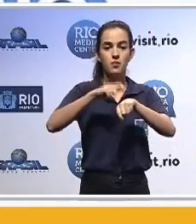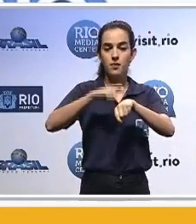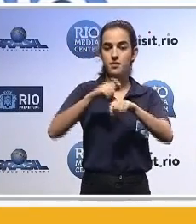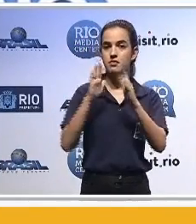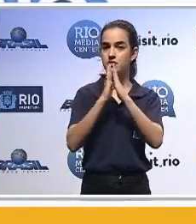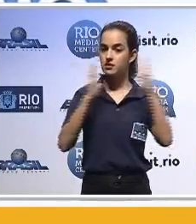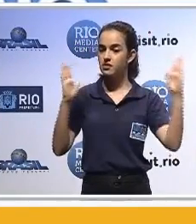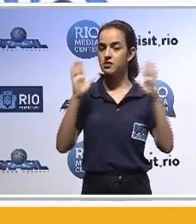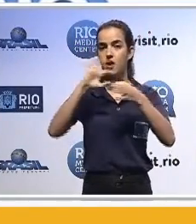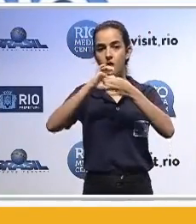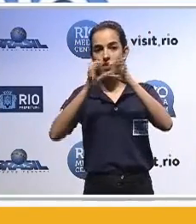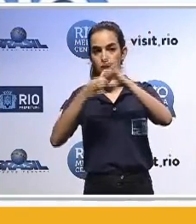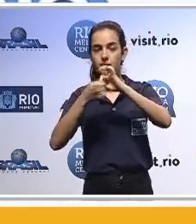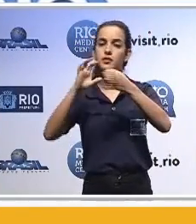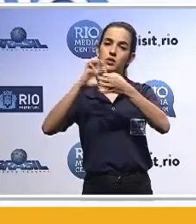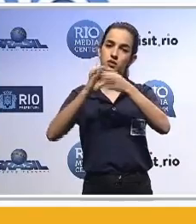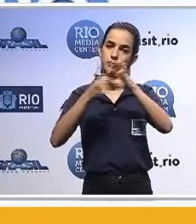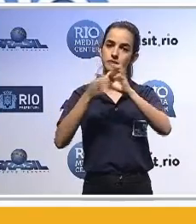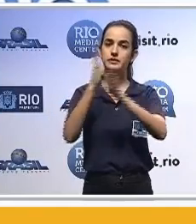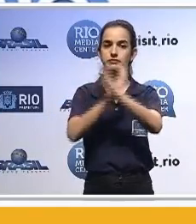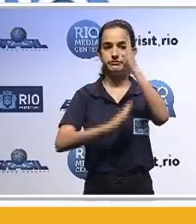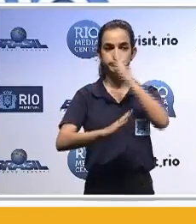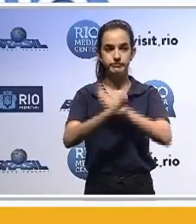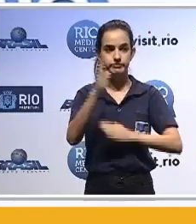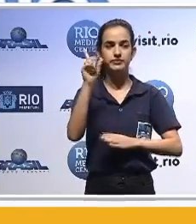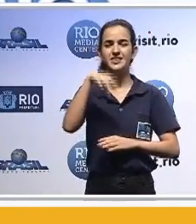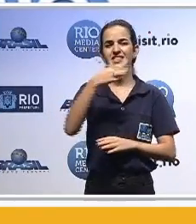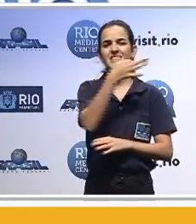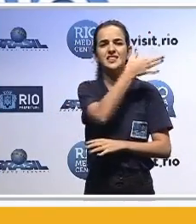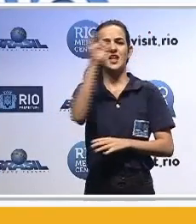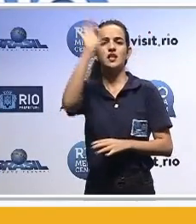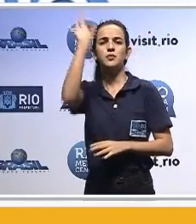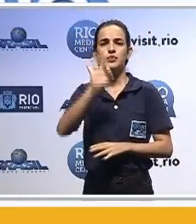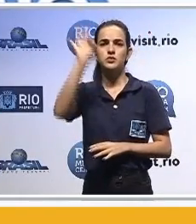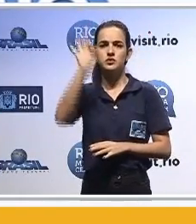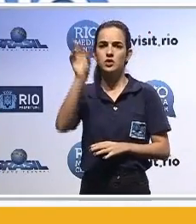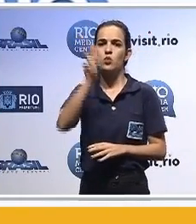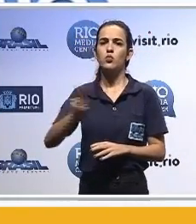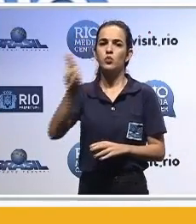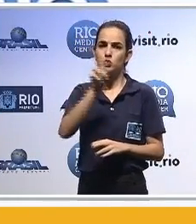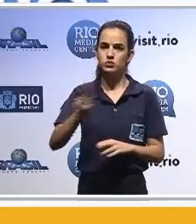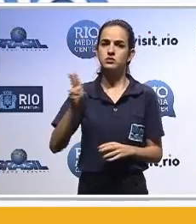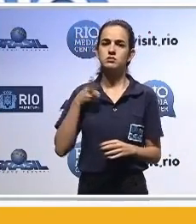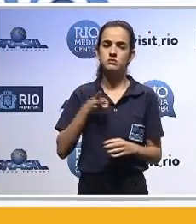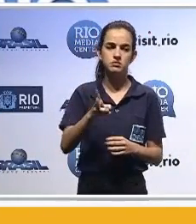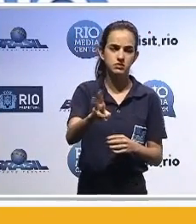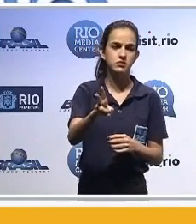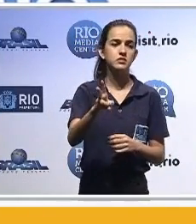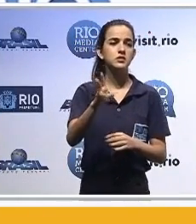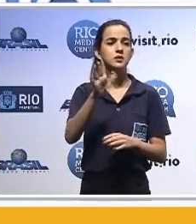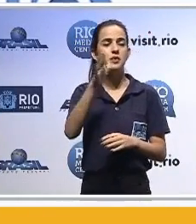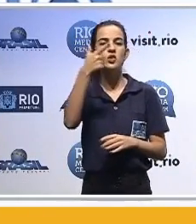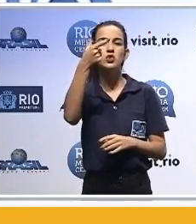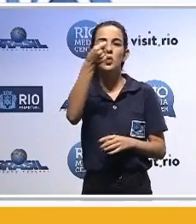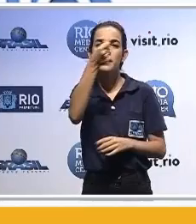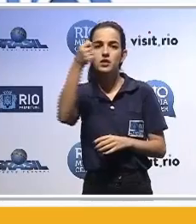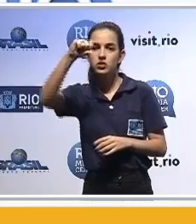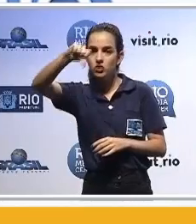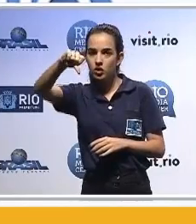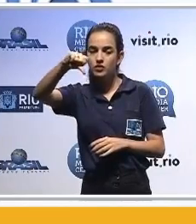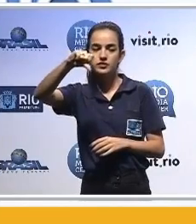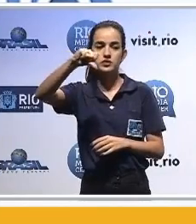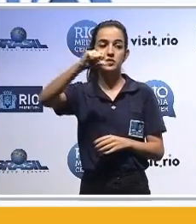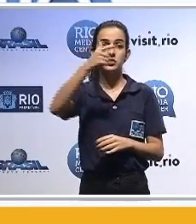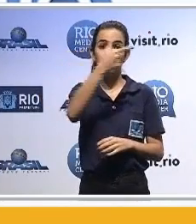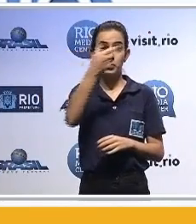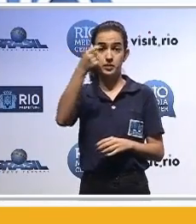Olímpicos, ficou 100% utilizado. Isso considerando que nós tínhamos em